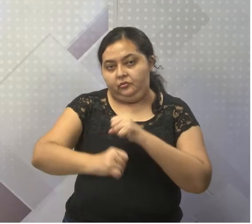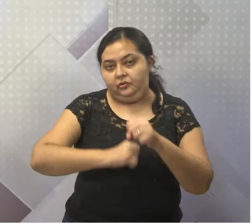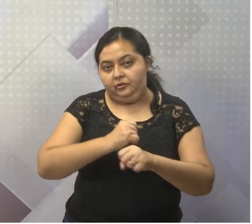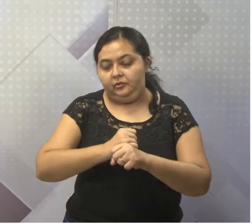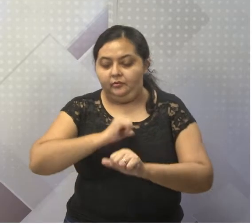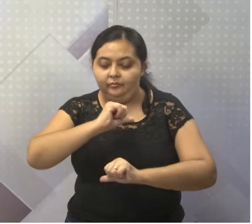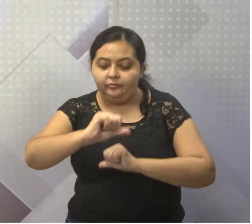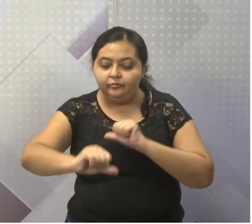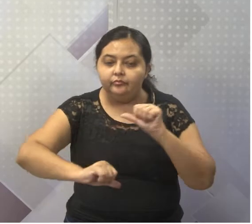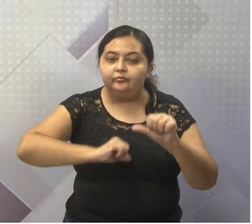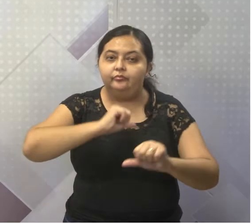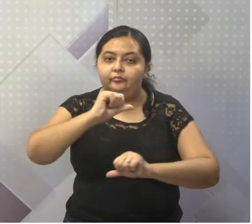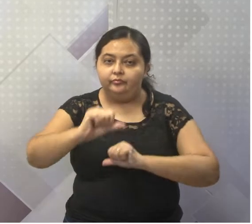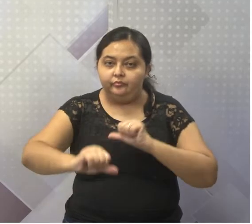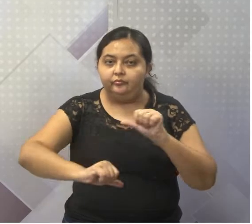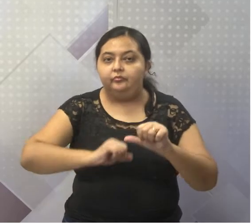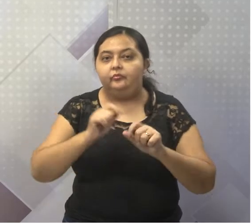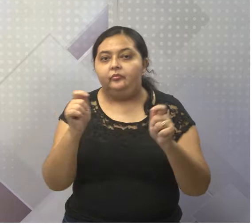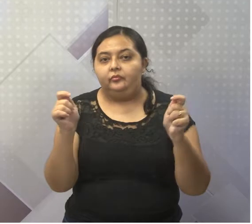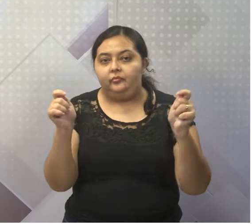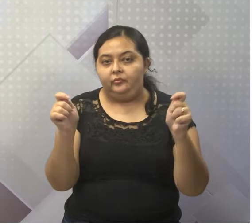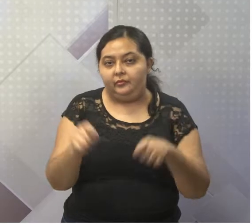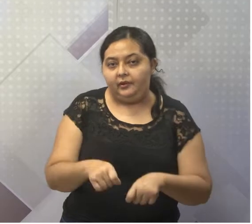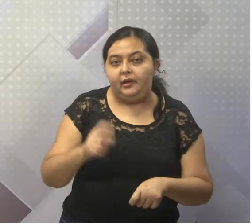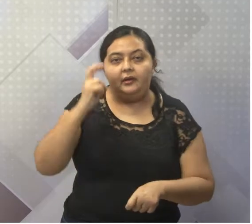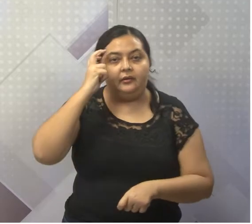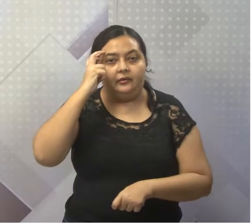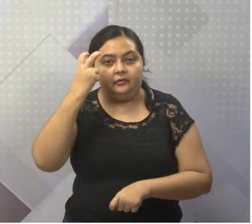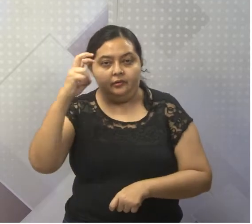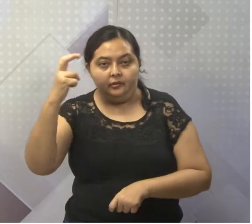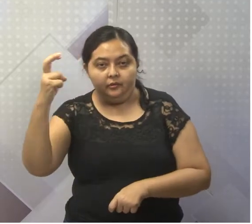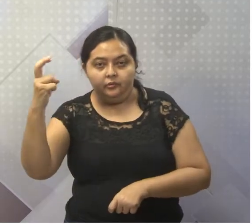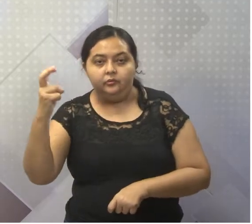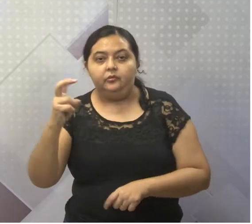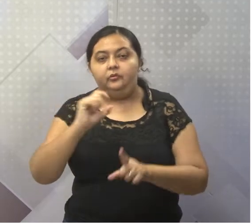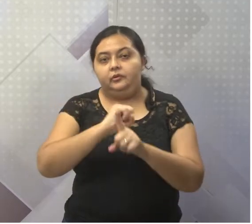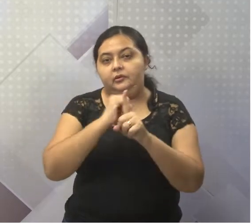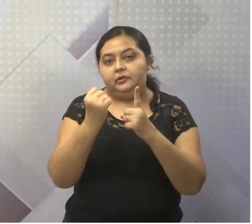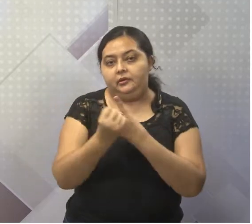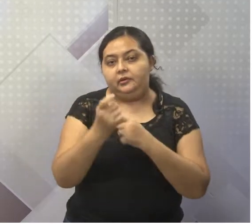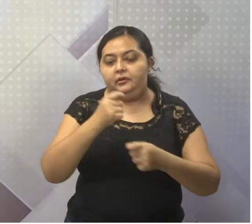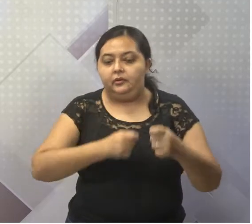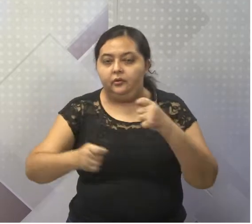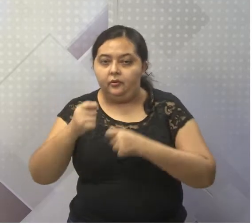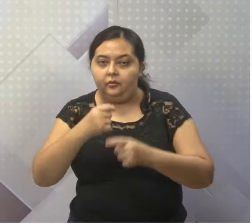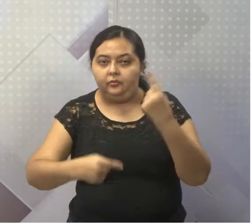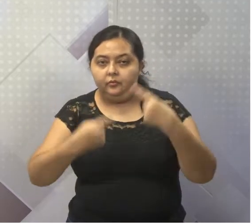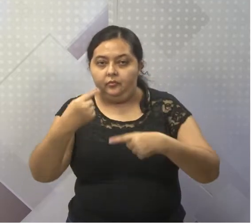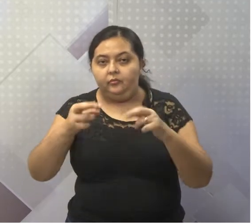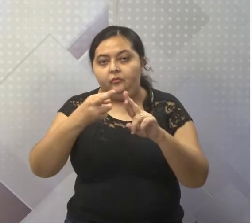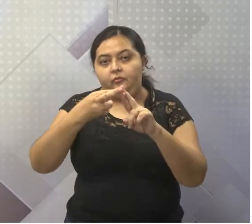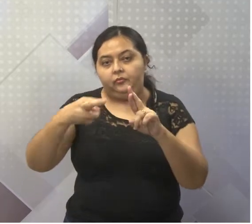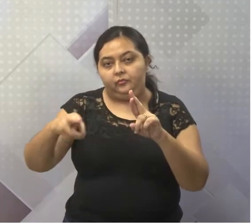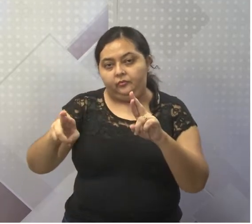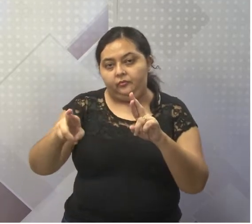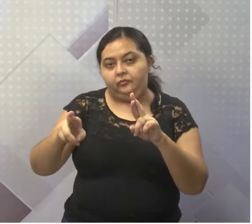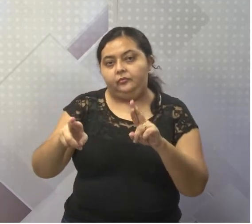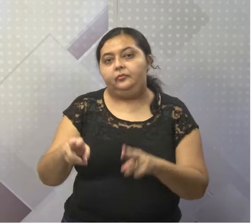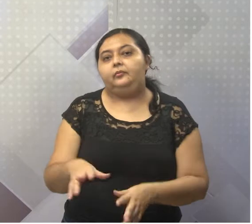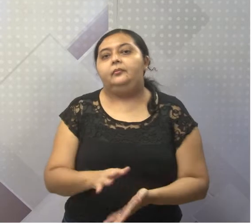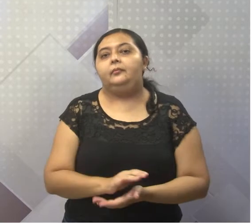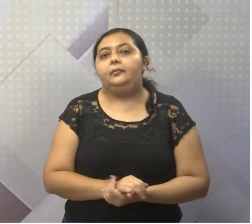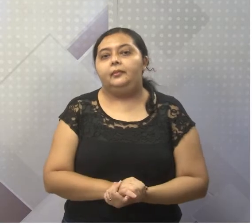transformações serem bem evidentes na cultura sociedade economia política e religião